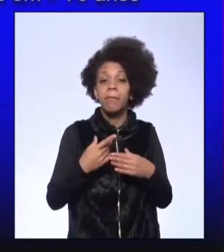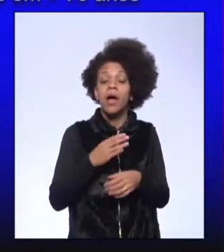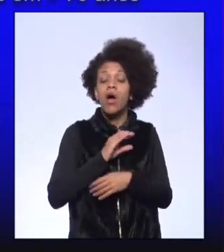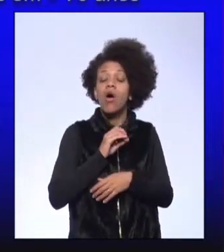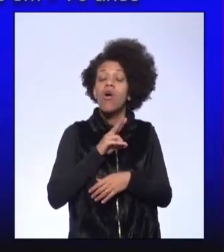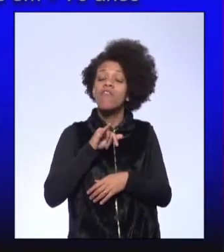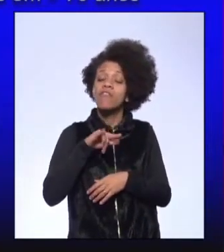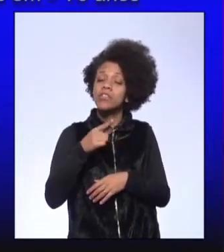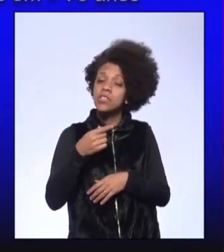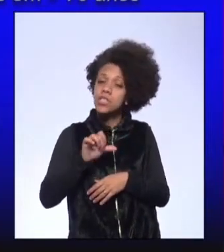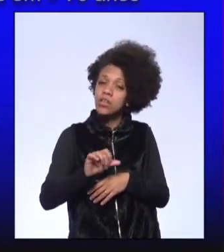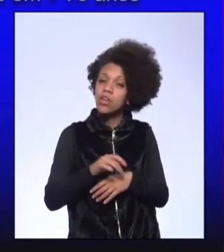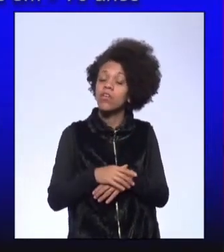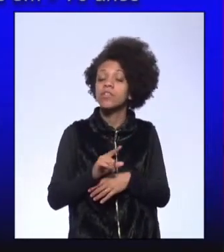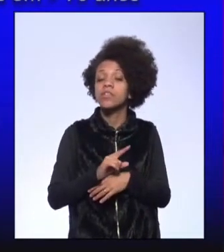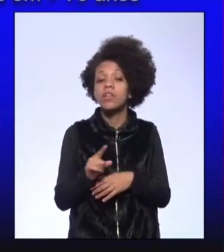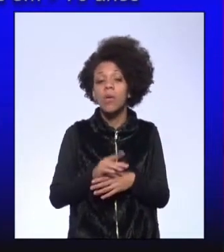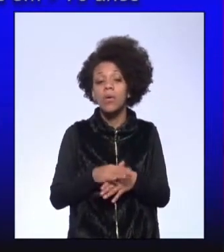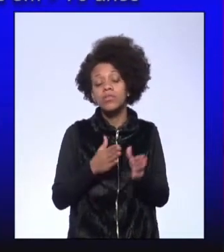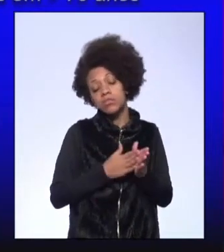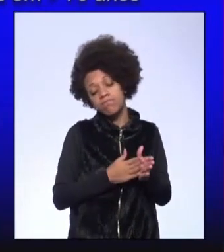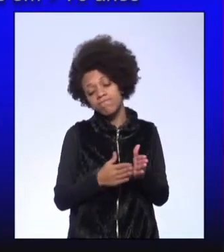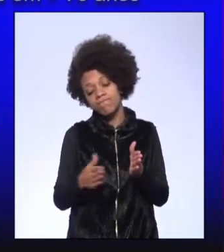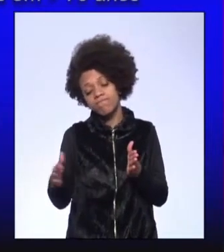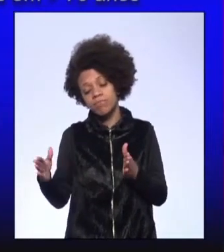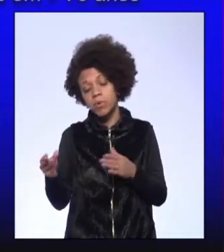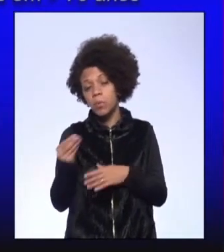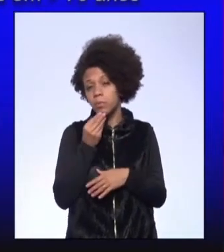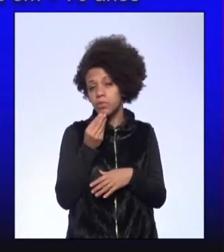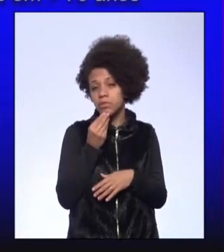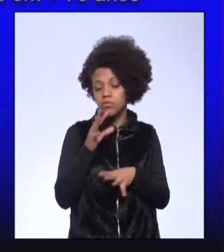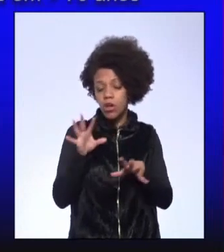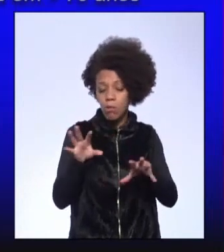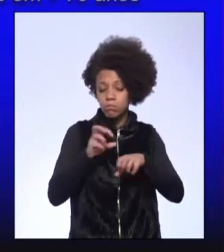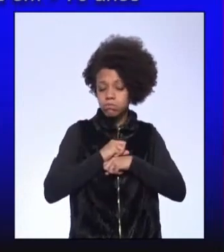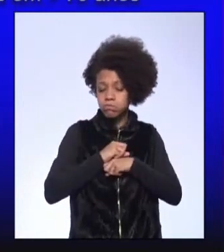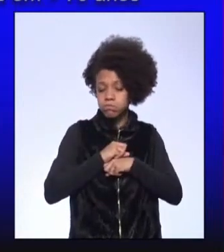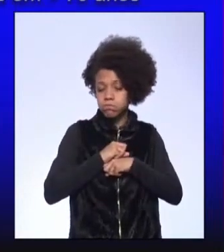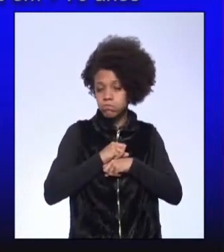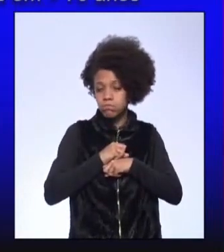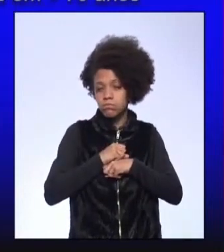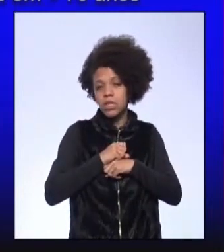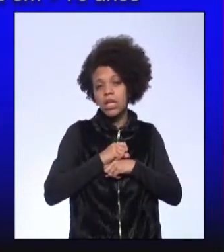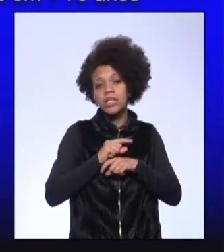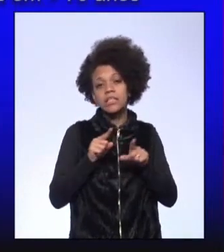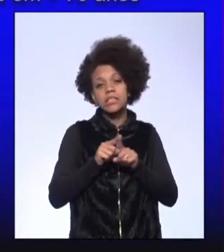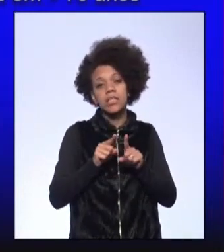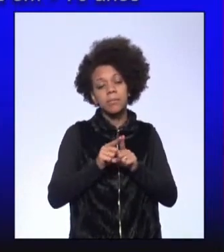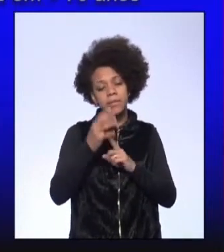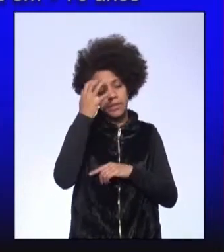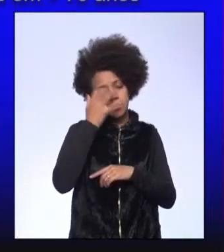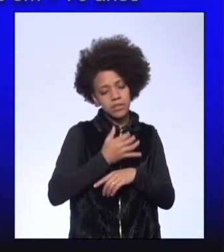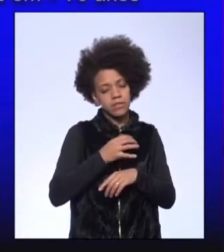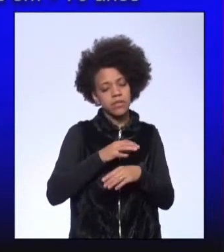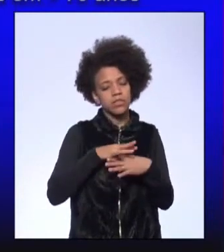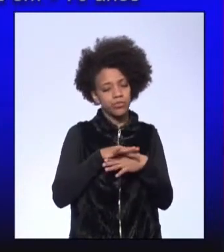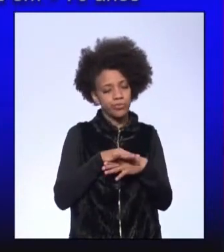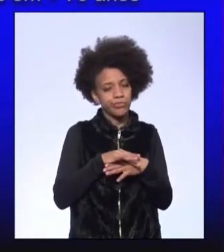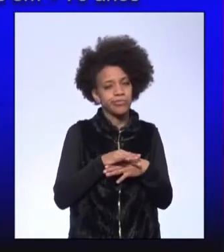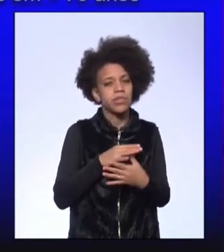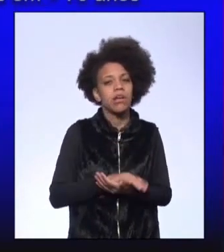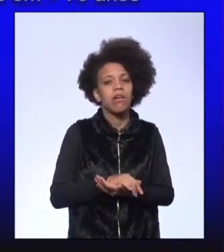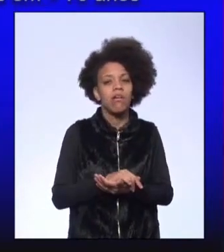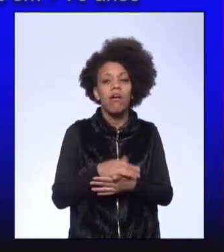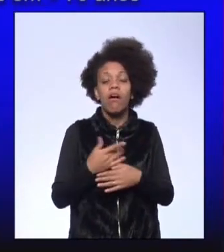Covid-19 não. Tanto a suscetibilidade, ou seja, a chance de infecção, como a severidade da doença, ela